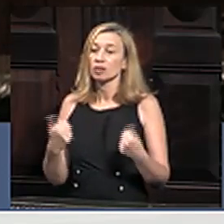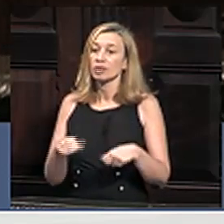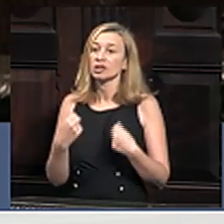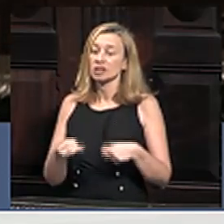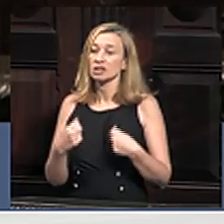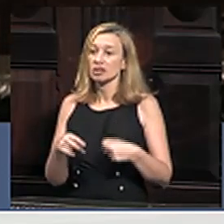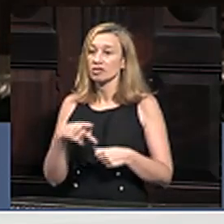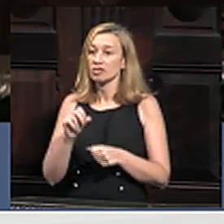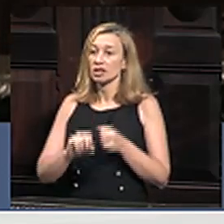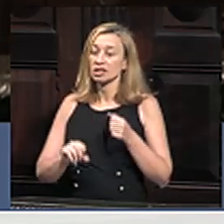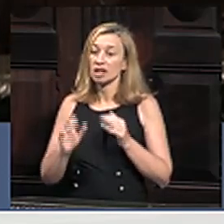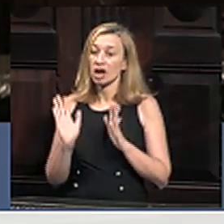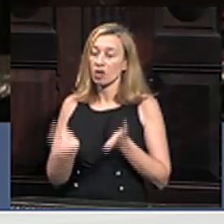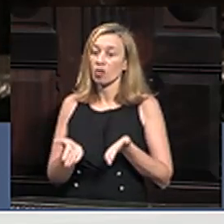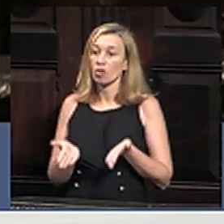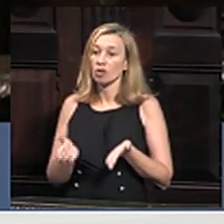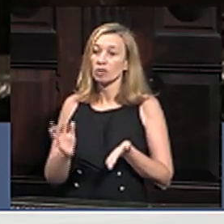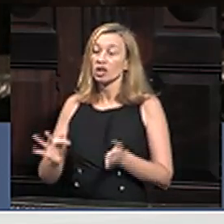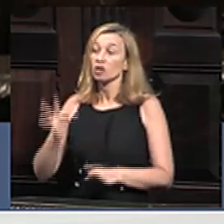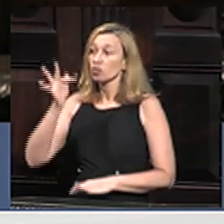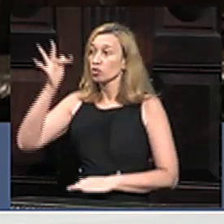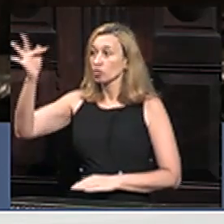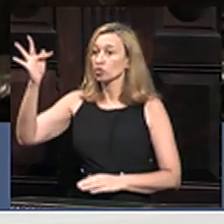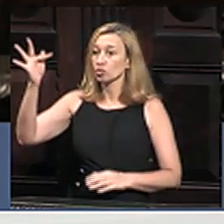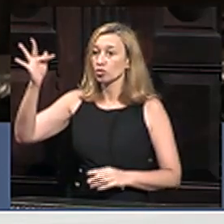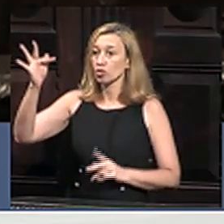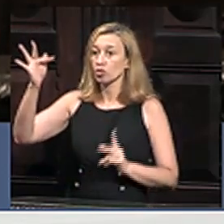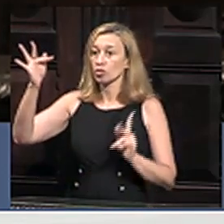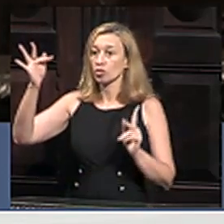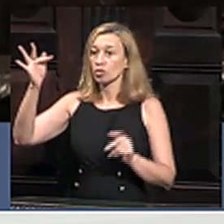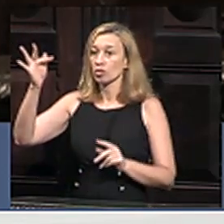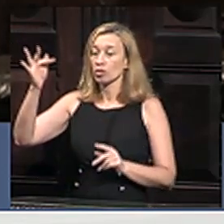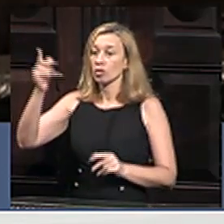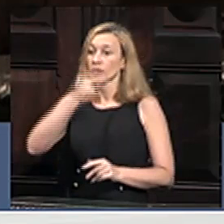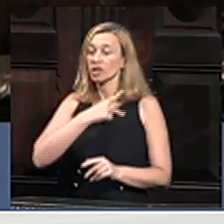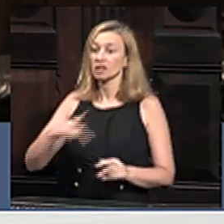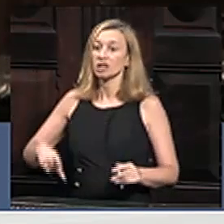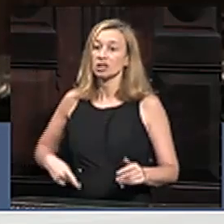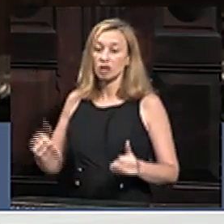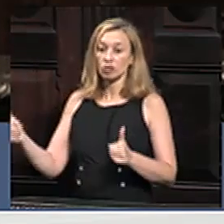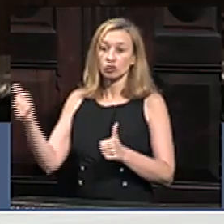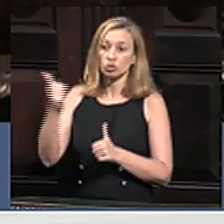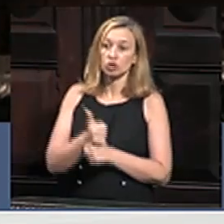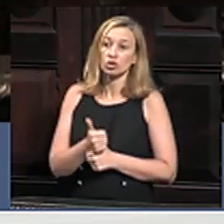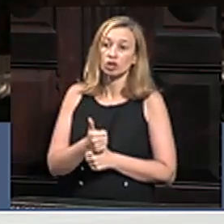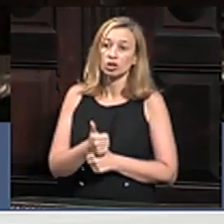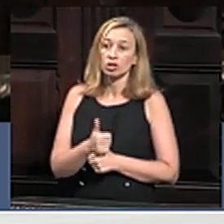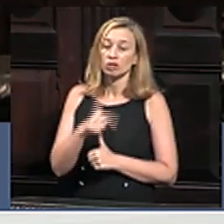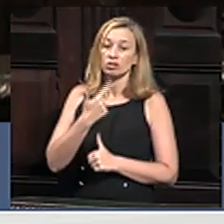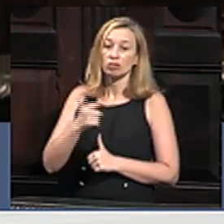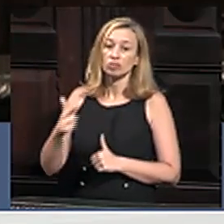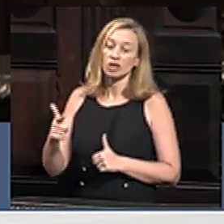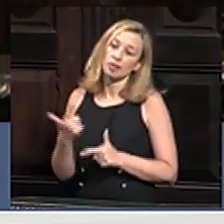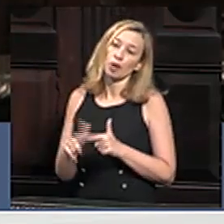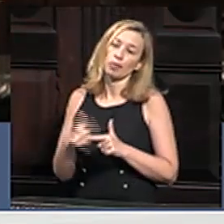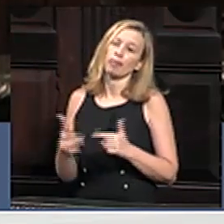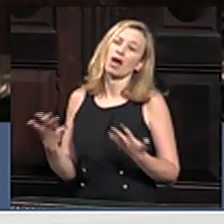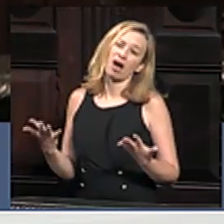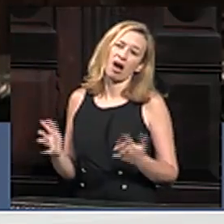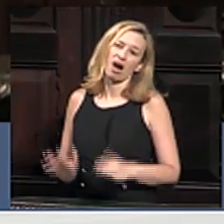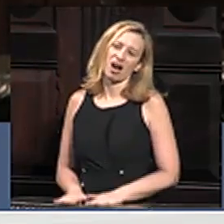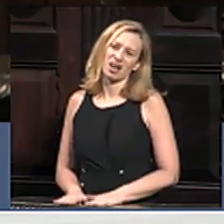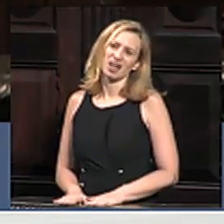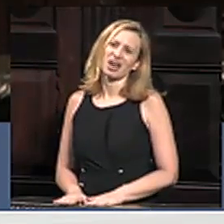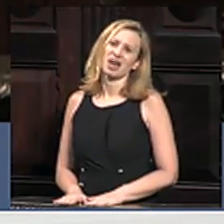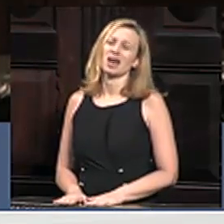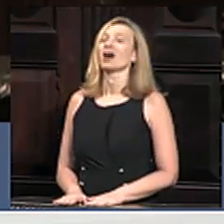tomadas agora, para que o futuro presidente, ao assumir a presidência, não tenha que adotá-las. Ora, é